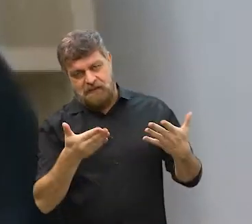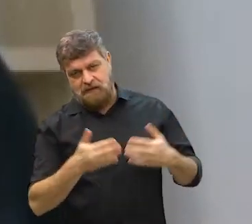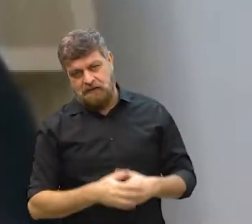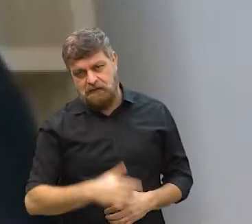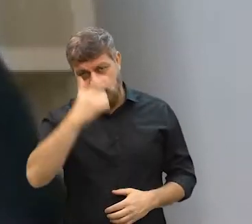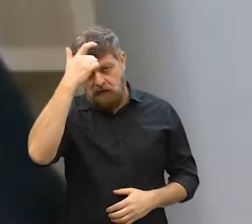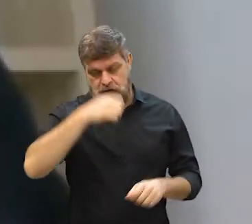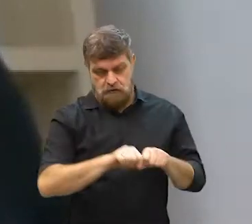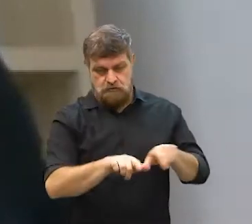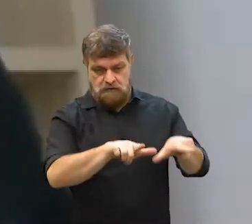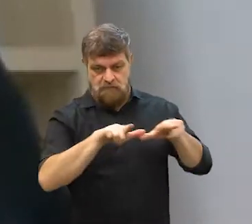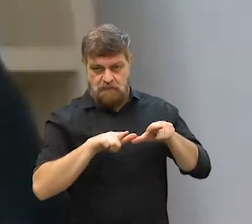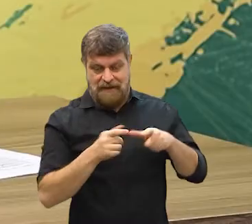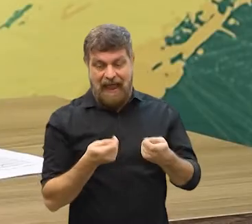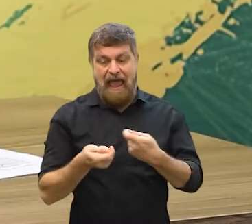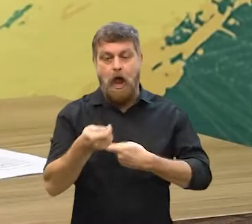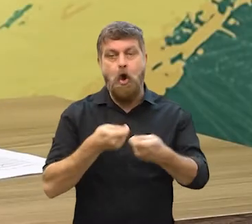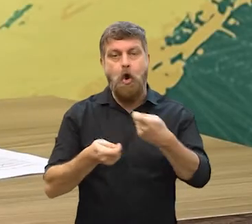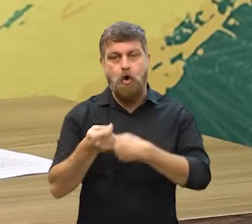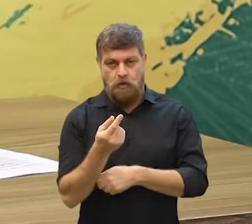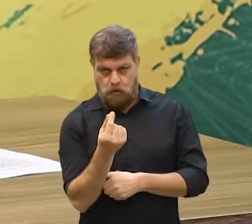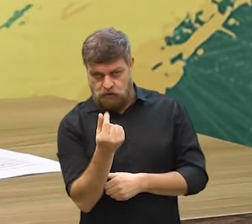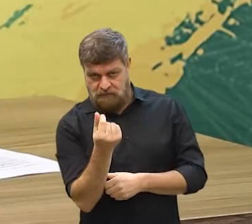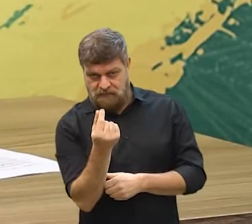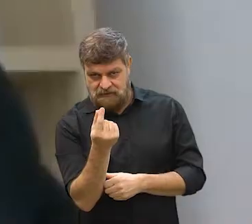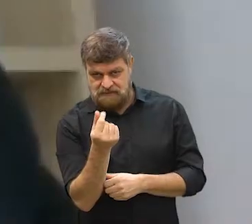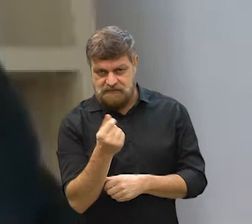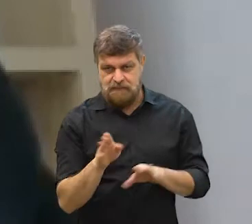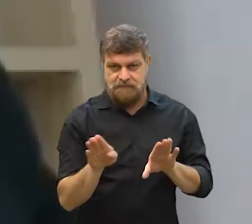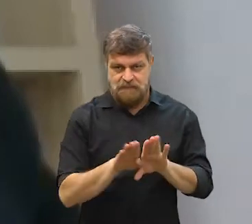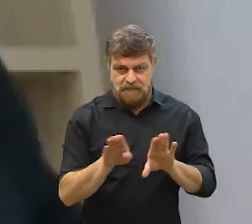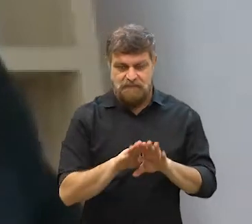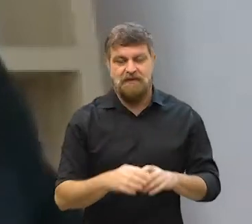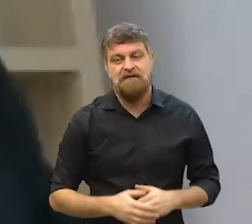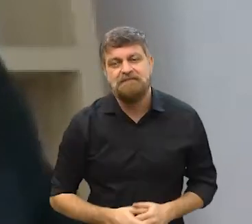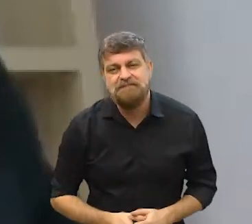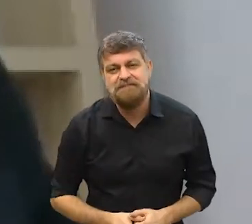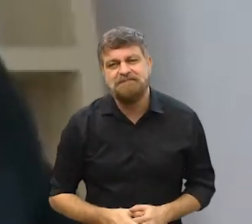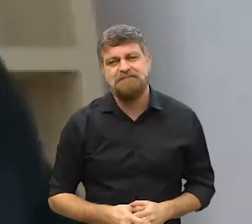A minha formação, eu sou economista. Perfeito. E administradora.